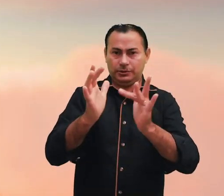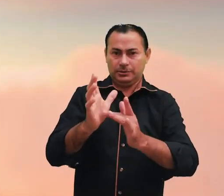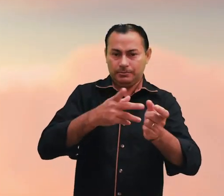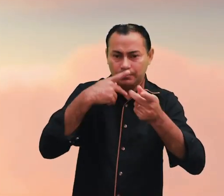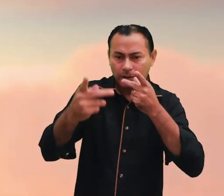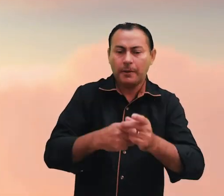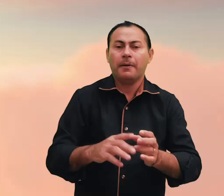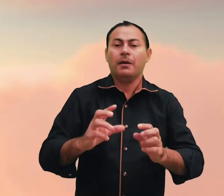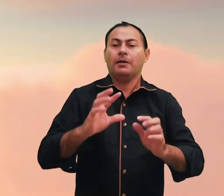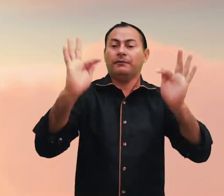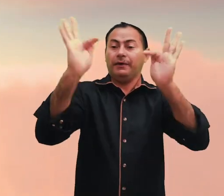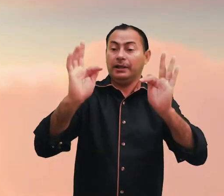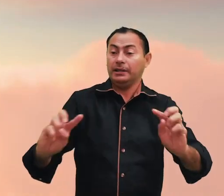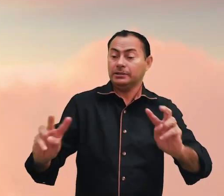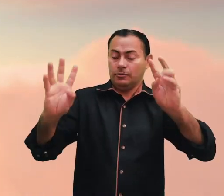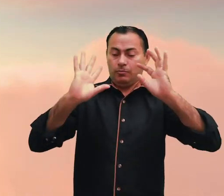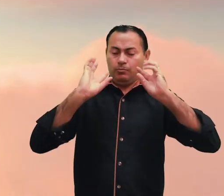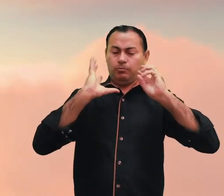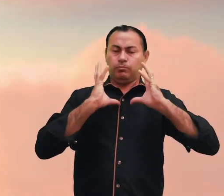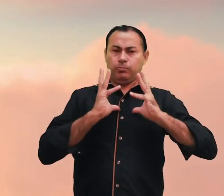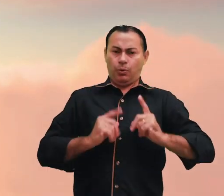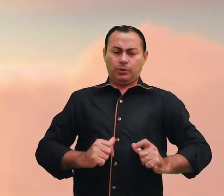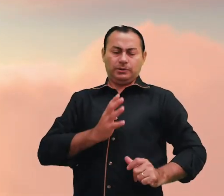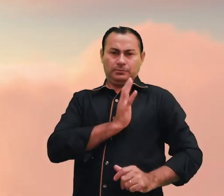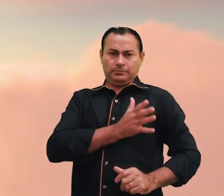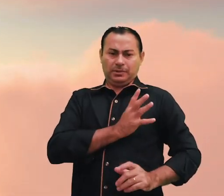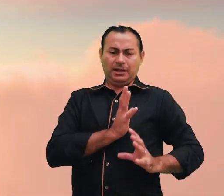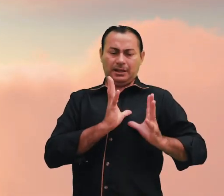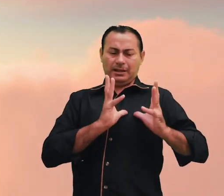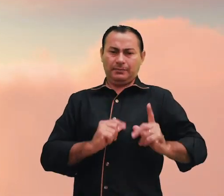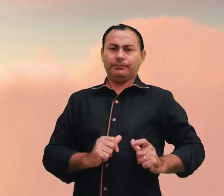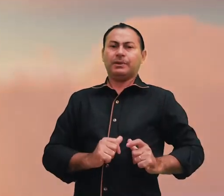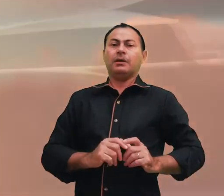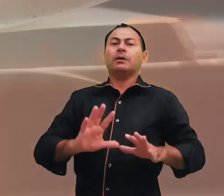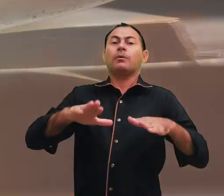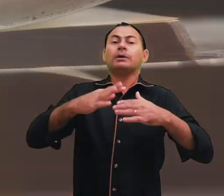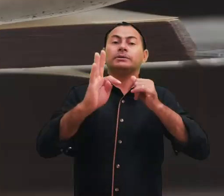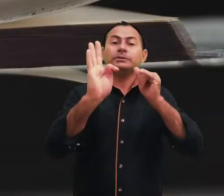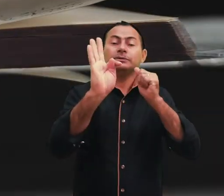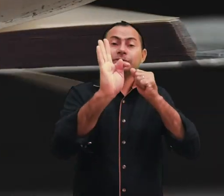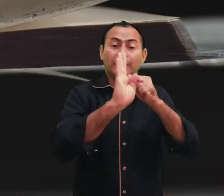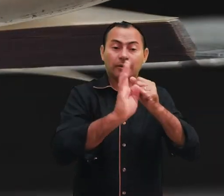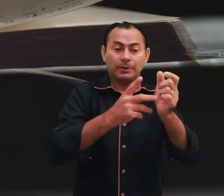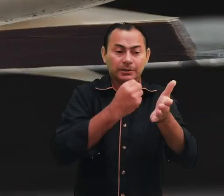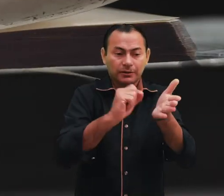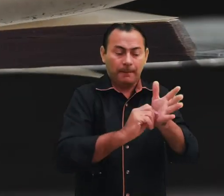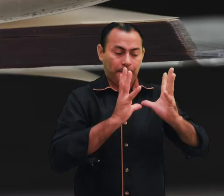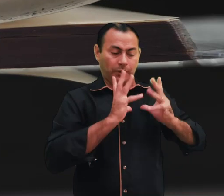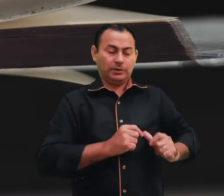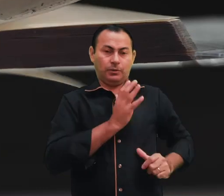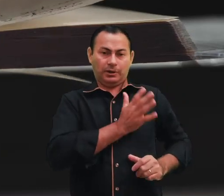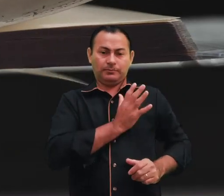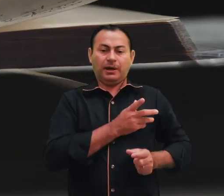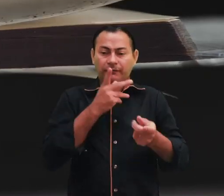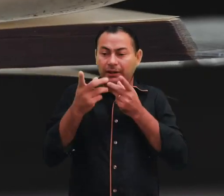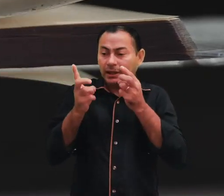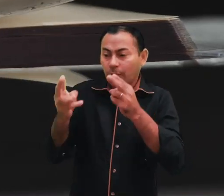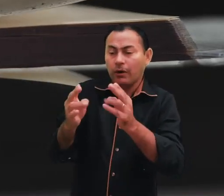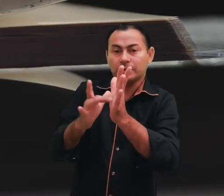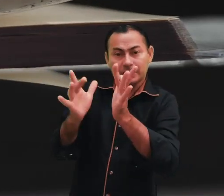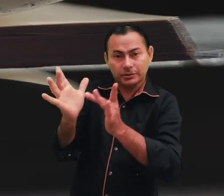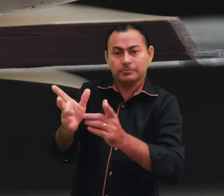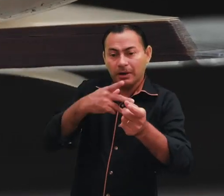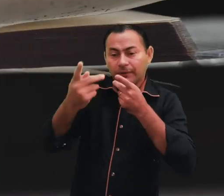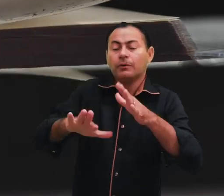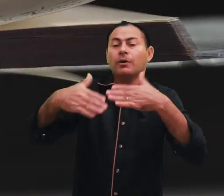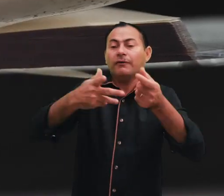falou, bem-aventurados os puros de coração. Quando Tiago escreveu, purifiquem o coração, ele estava falando a mesma coisa que